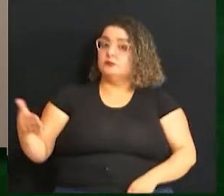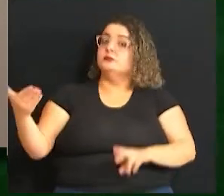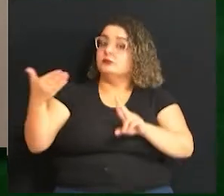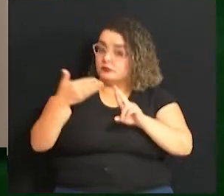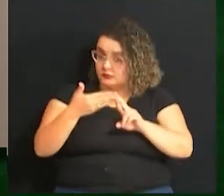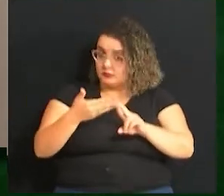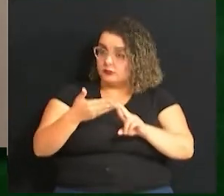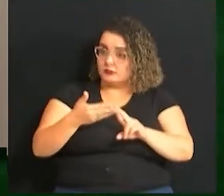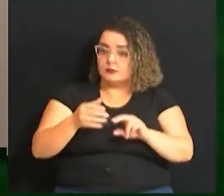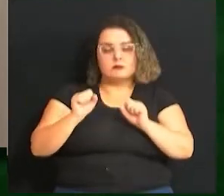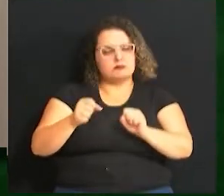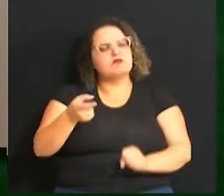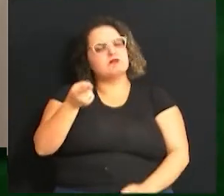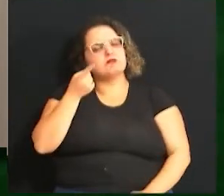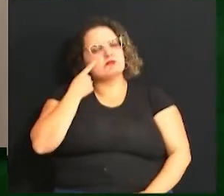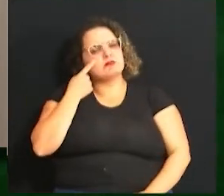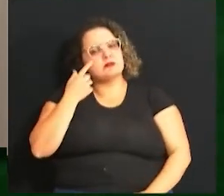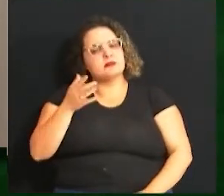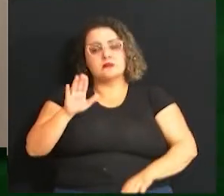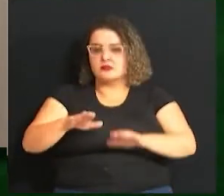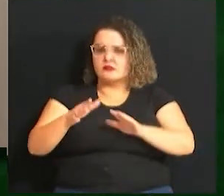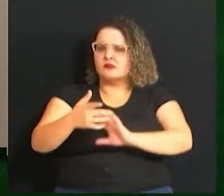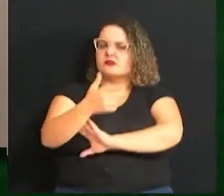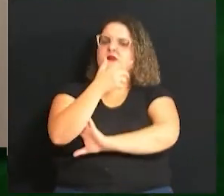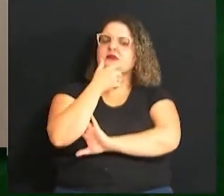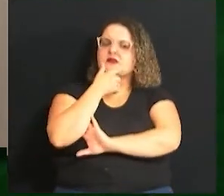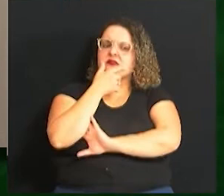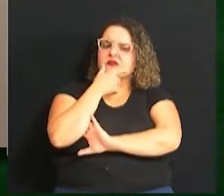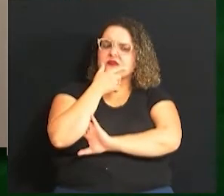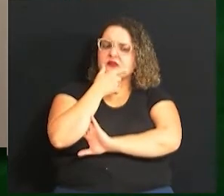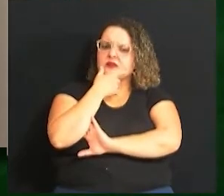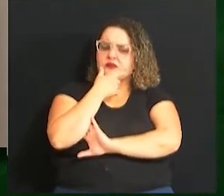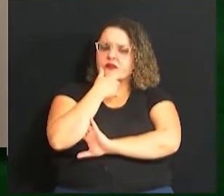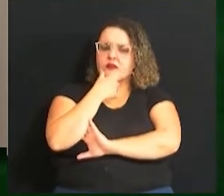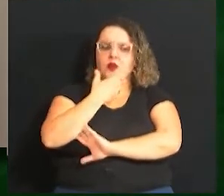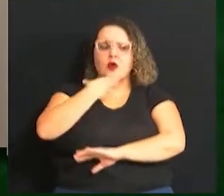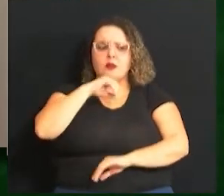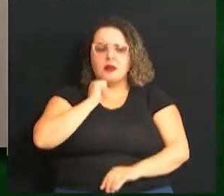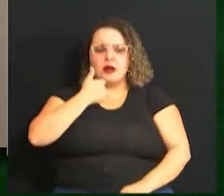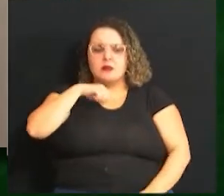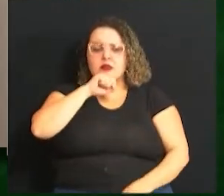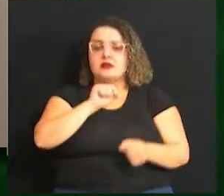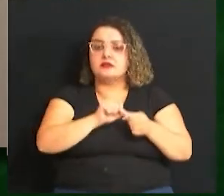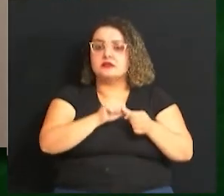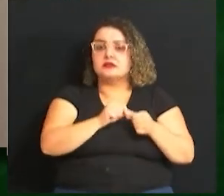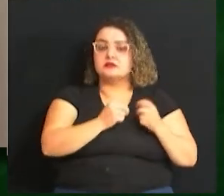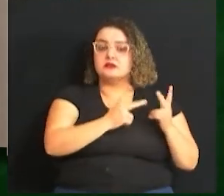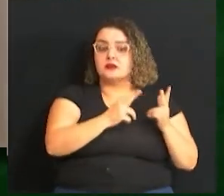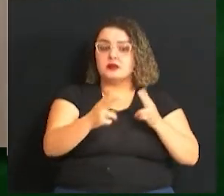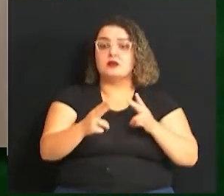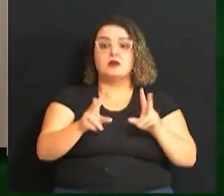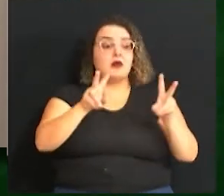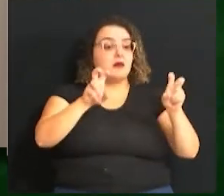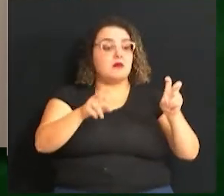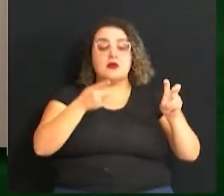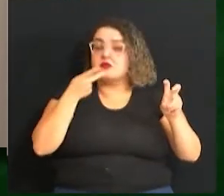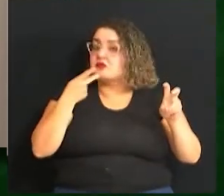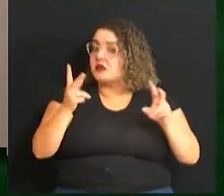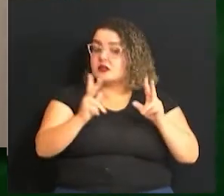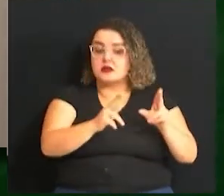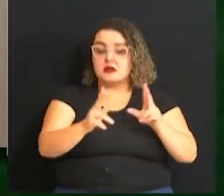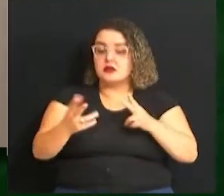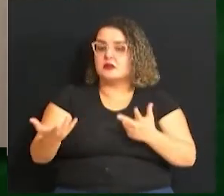criança vai ter, a referência, a gente pode observar, às vezes a gente se pega replicando o que os nossos pais faziam, replicando frases que